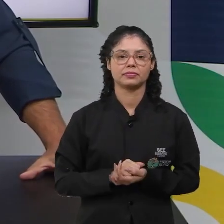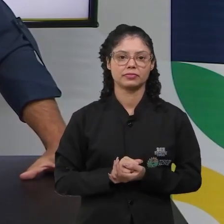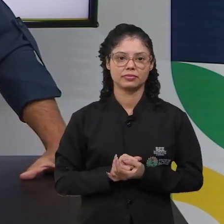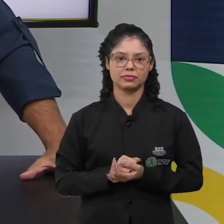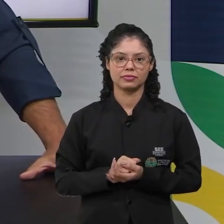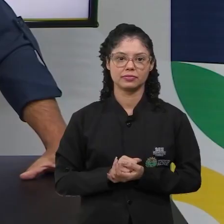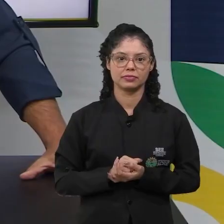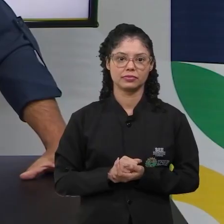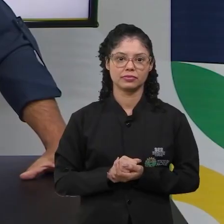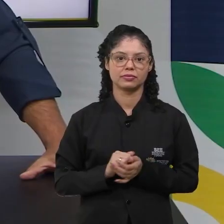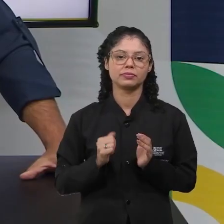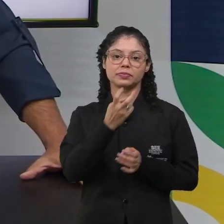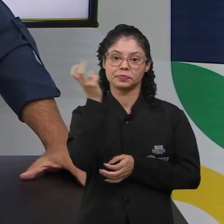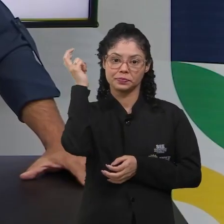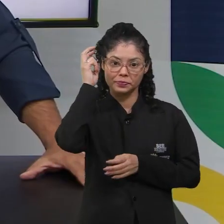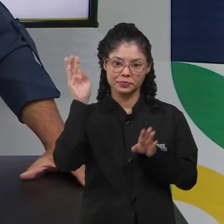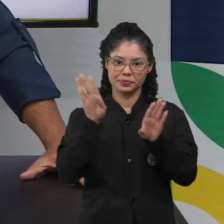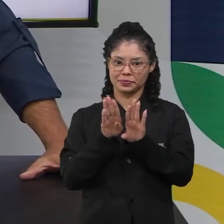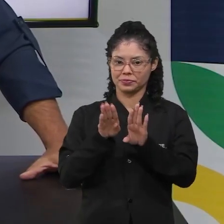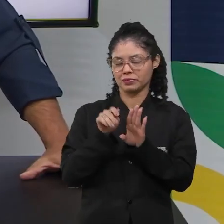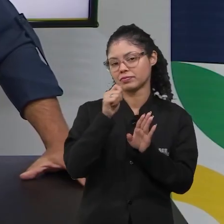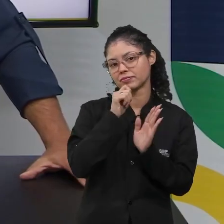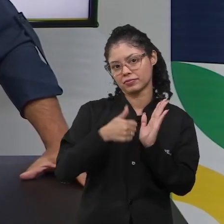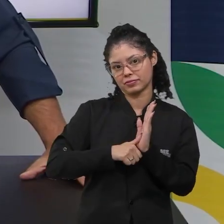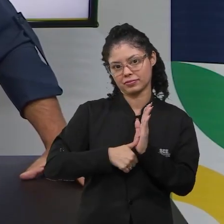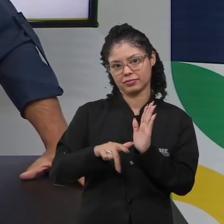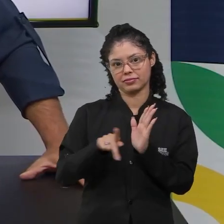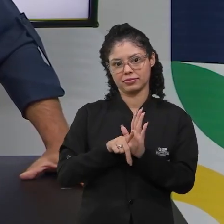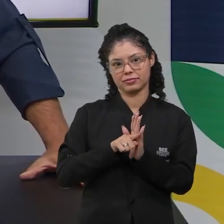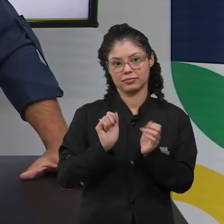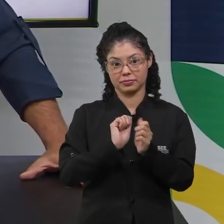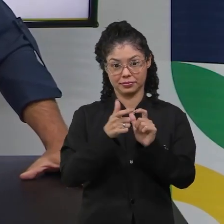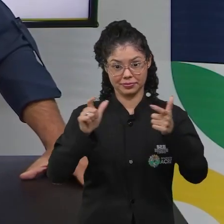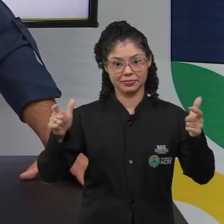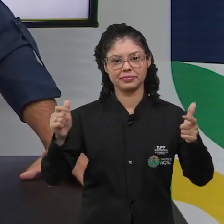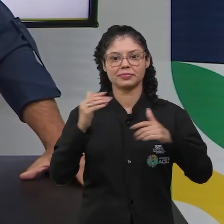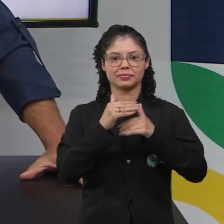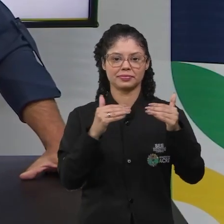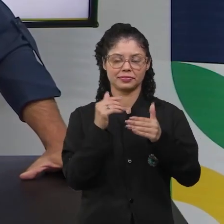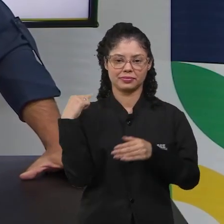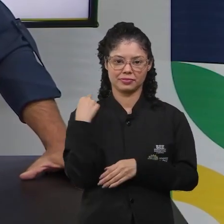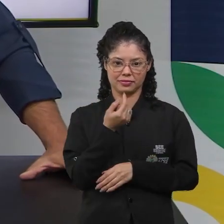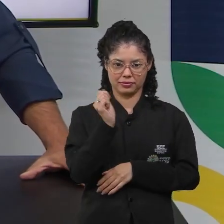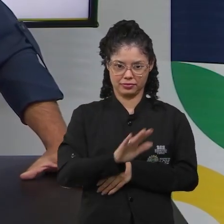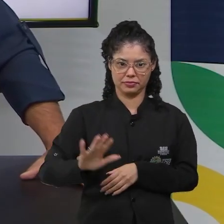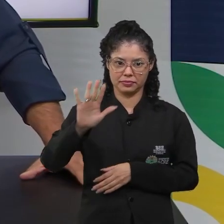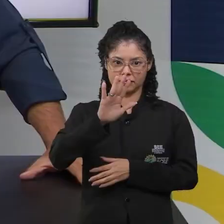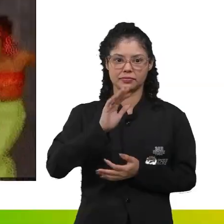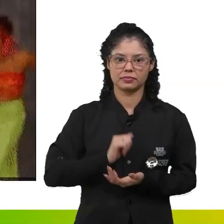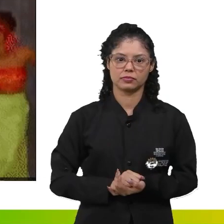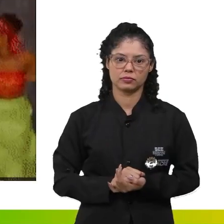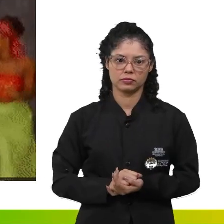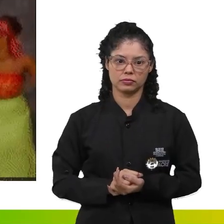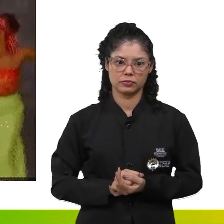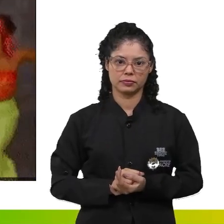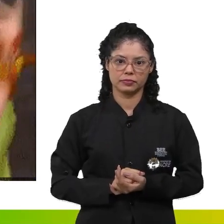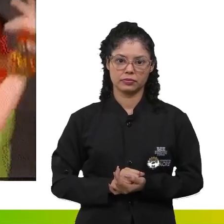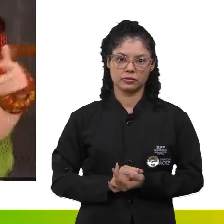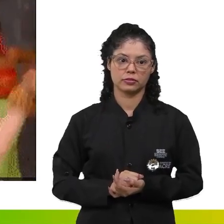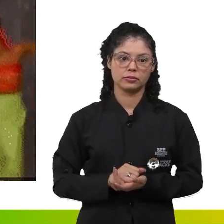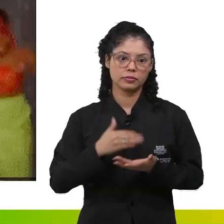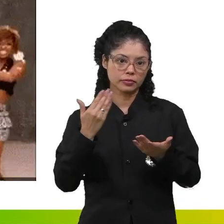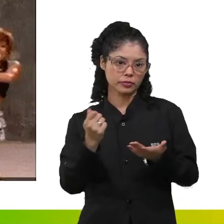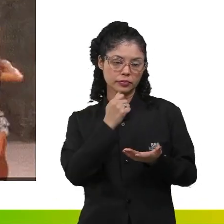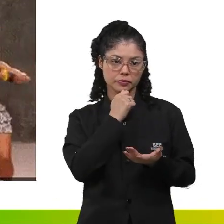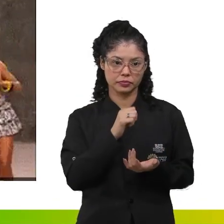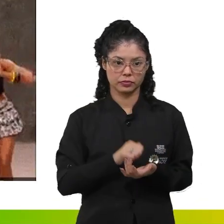faz um aceno cultural e identitário que abrange a todas as nações. Aqui também temos alusões aos mascotes,